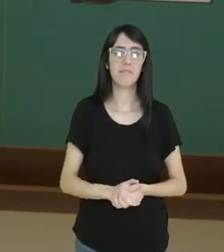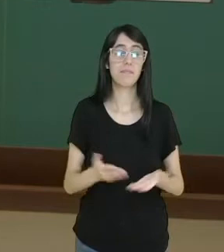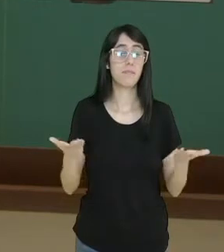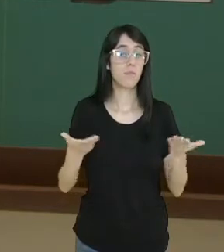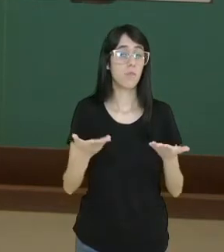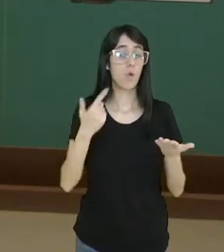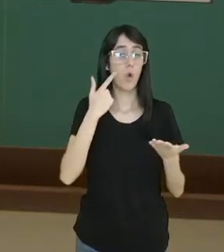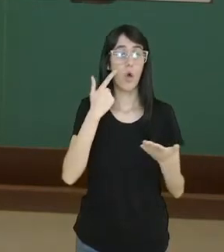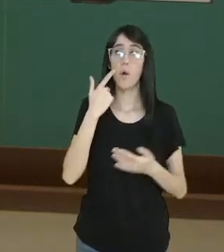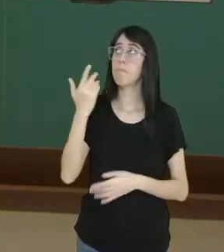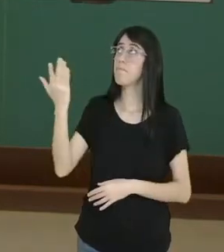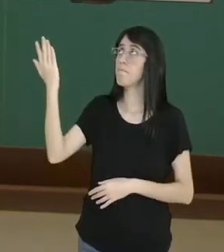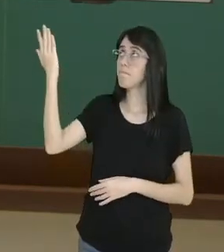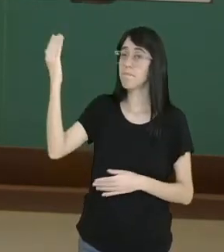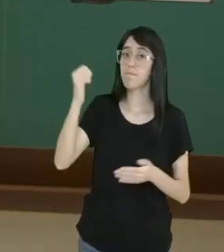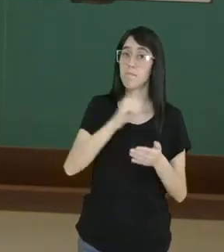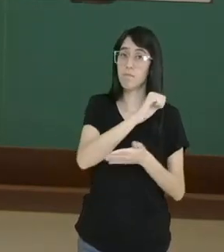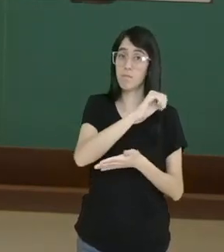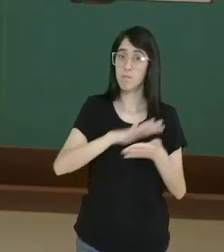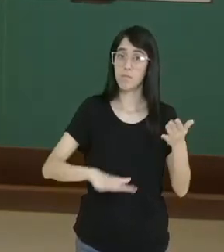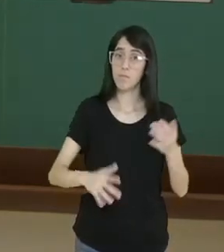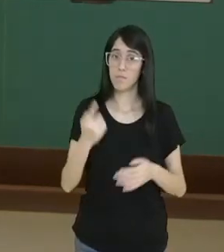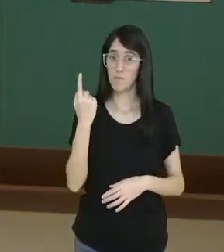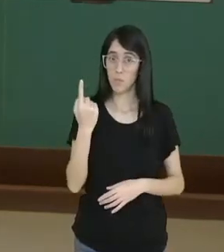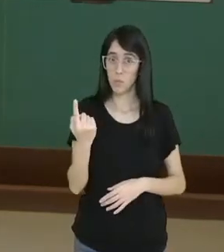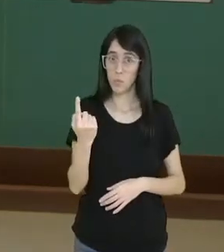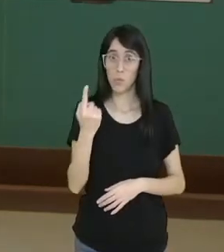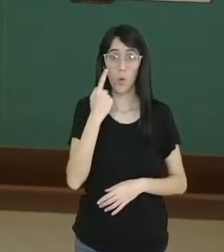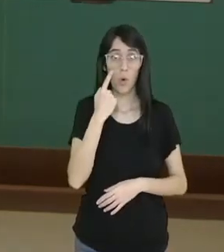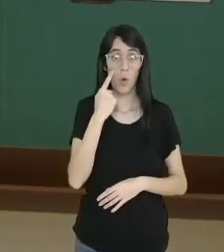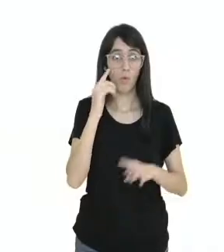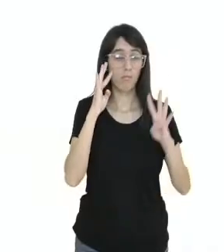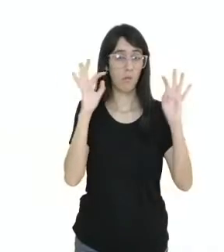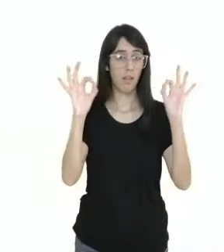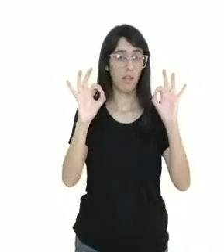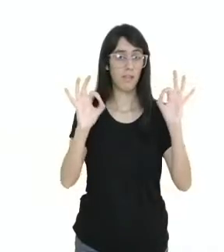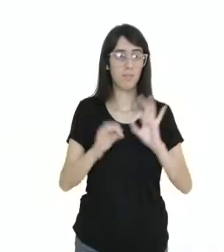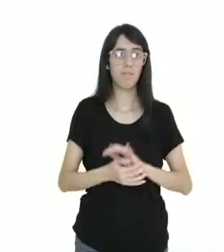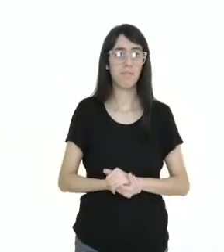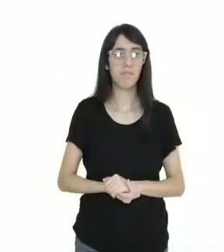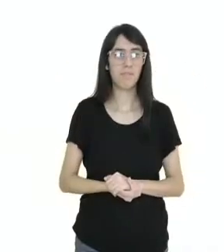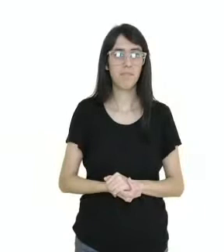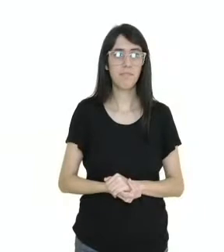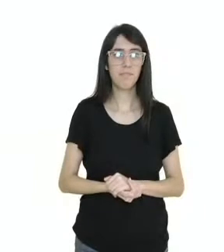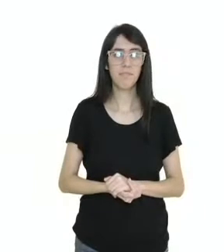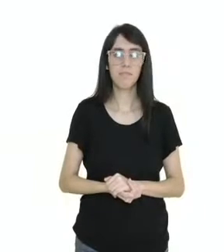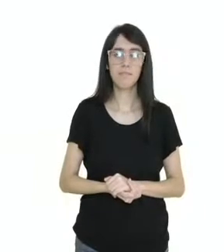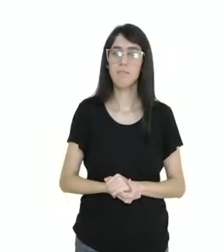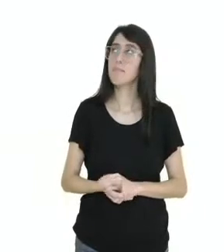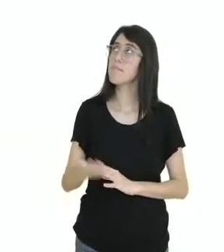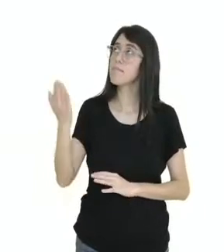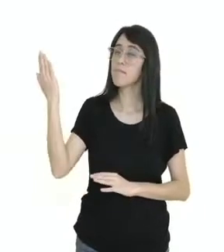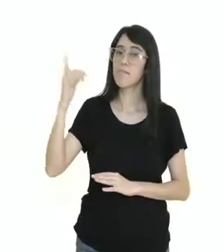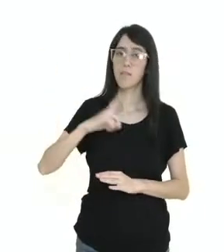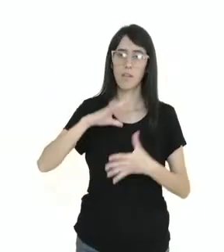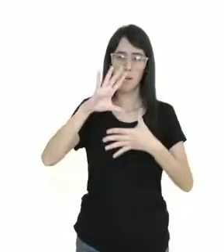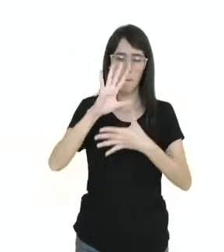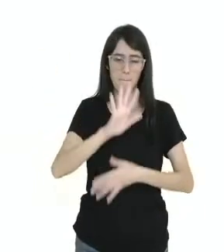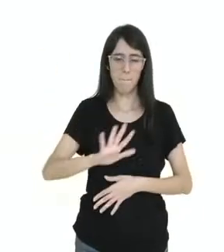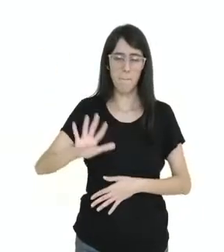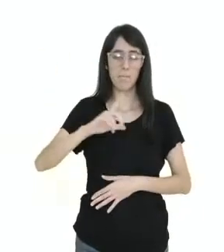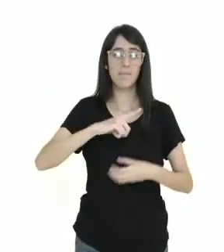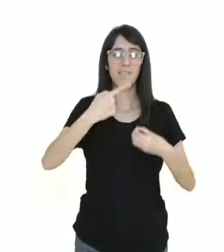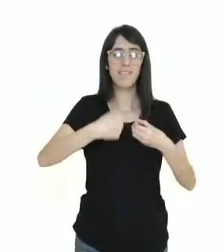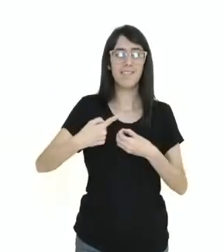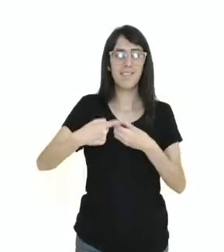lá. Baseado nisso, eu tenho o exercício 1. Olha lá, vamos ler. Em um mapa, as cidades A, B e C são os vértices